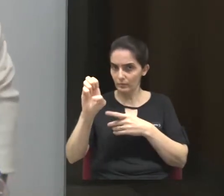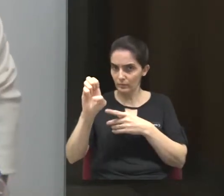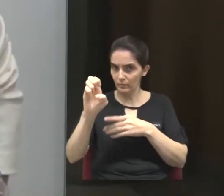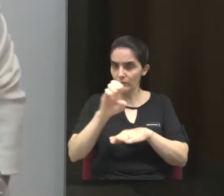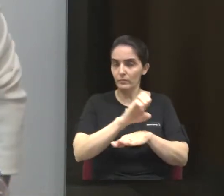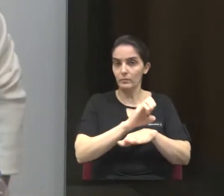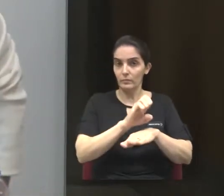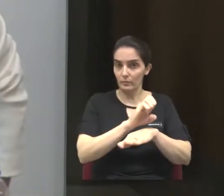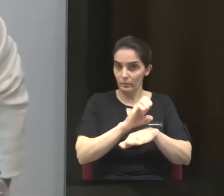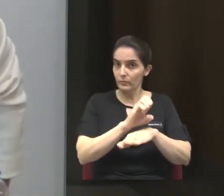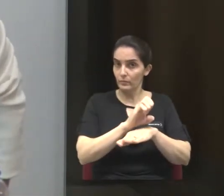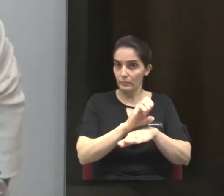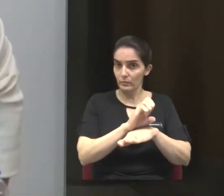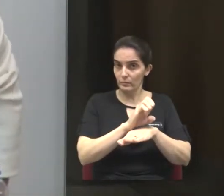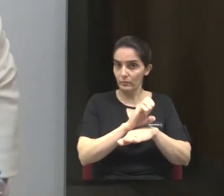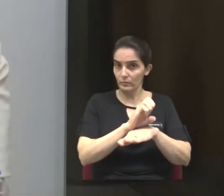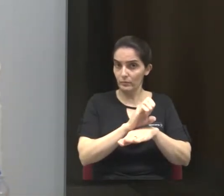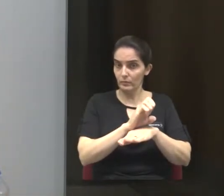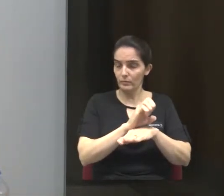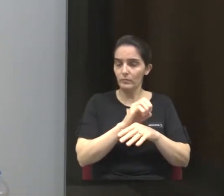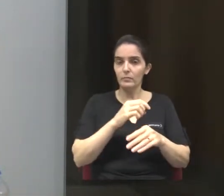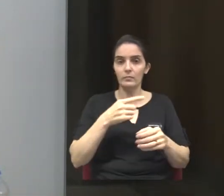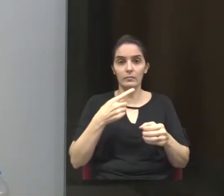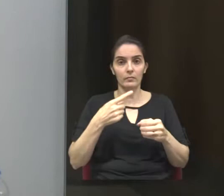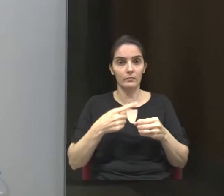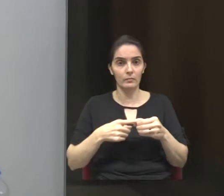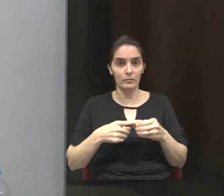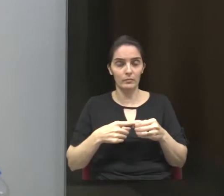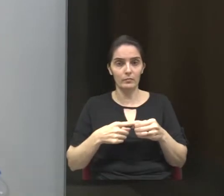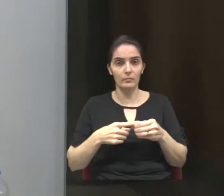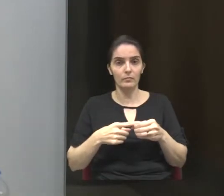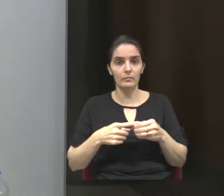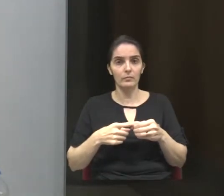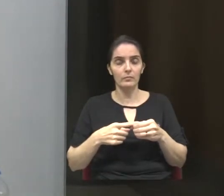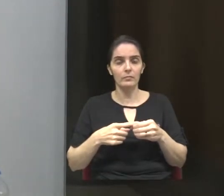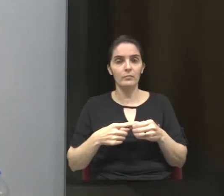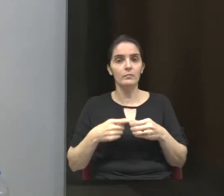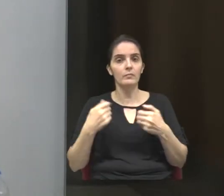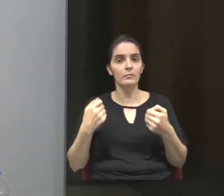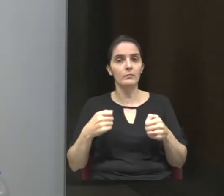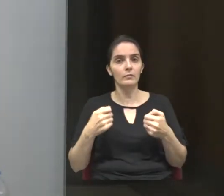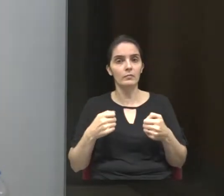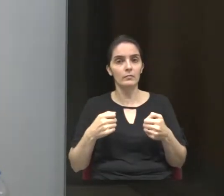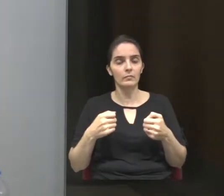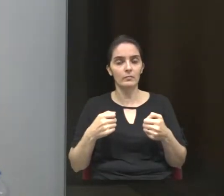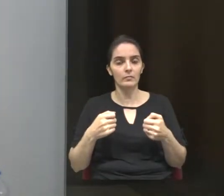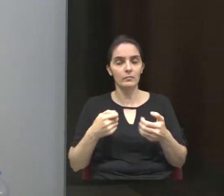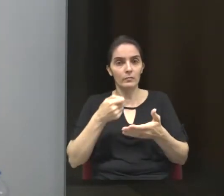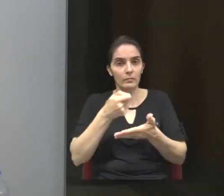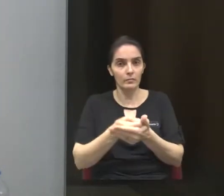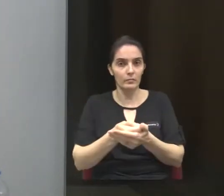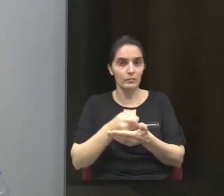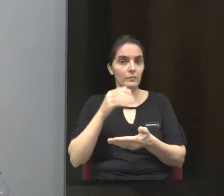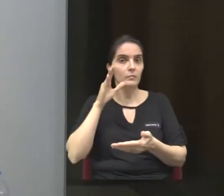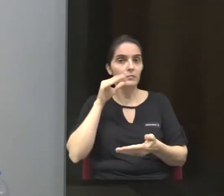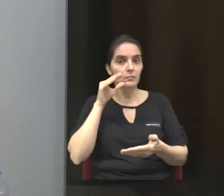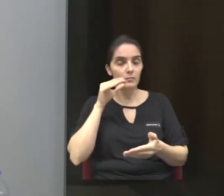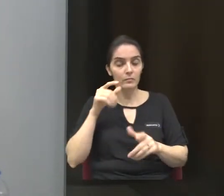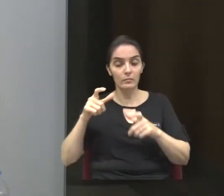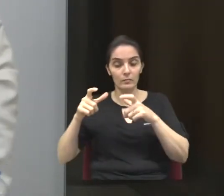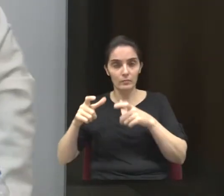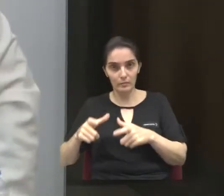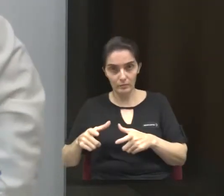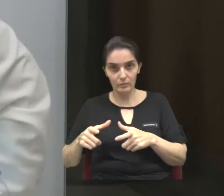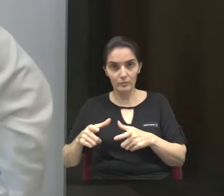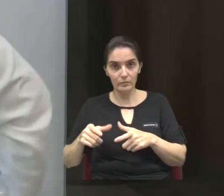cabe ao município acabou tendo que assumir funcionários local e ainda